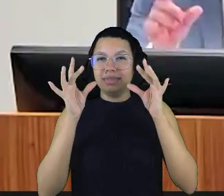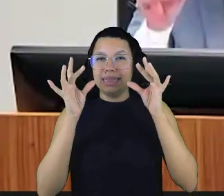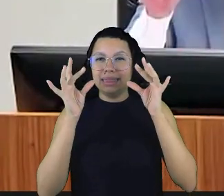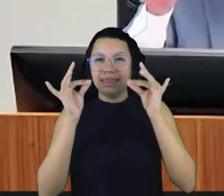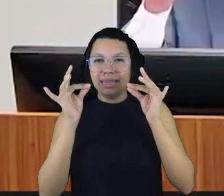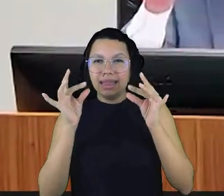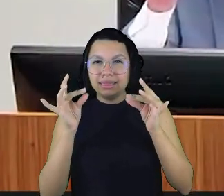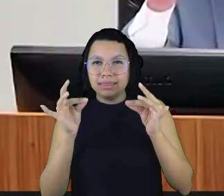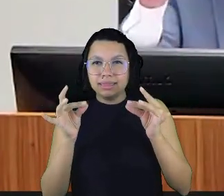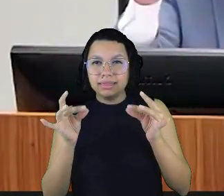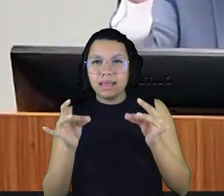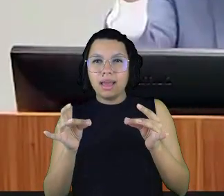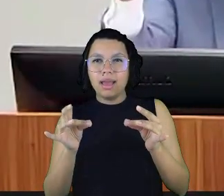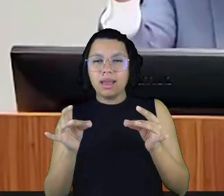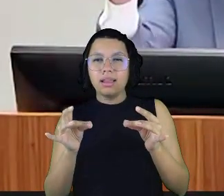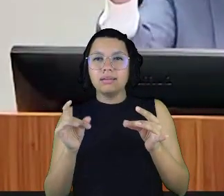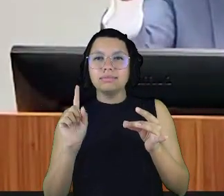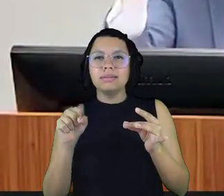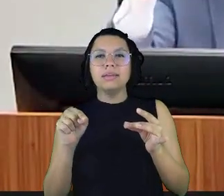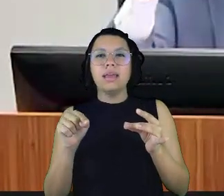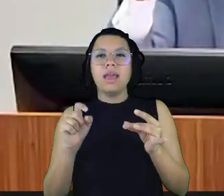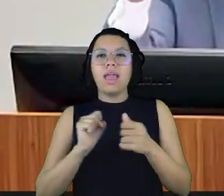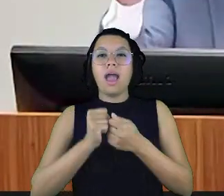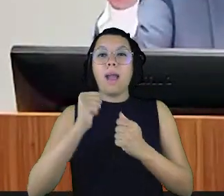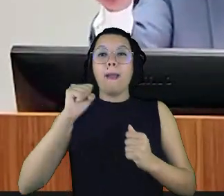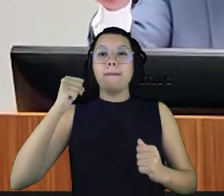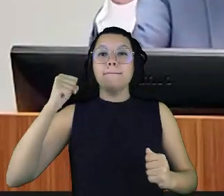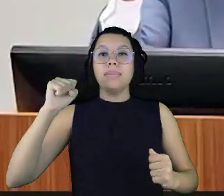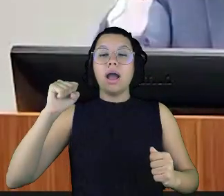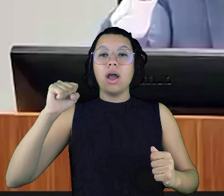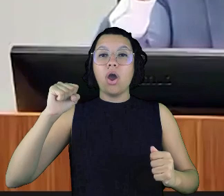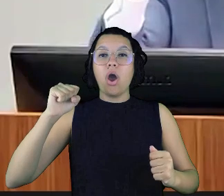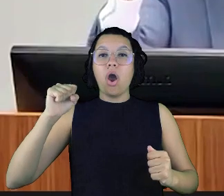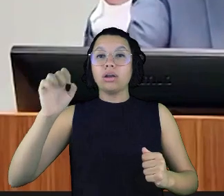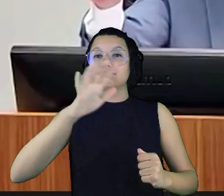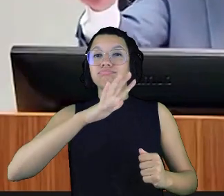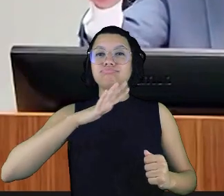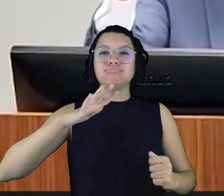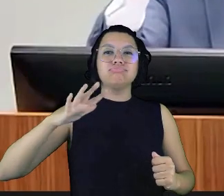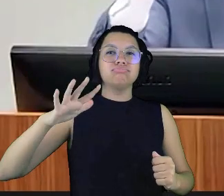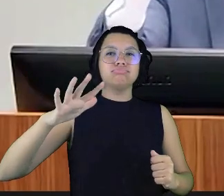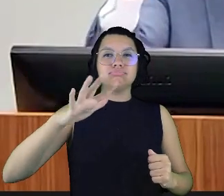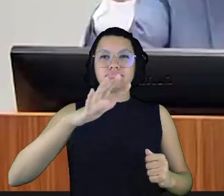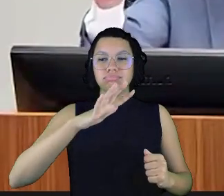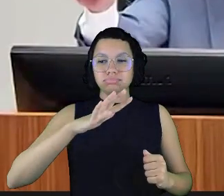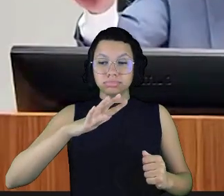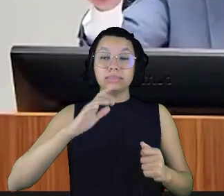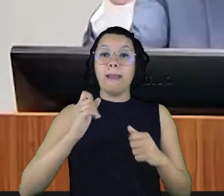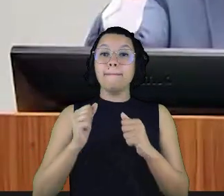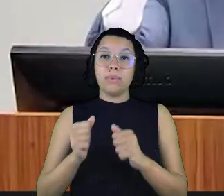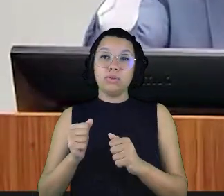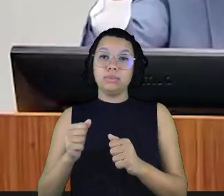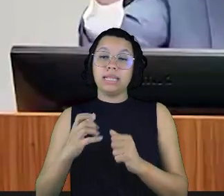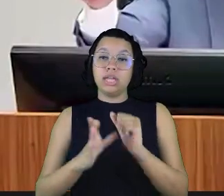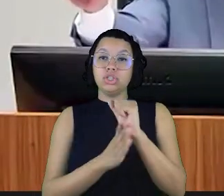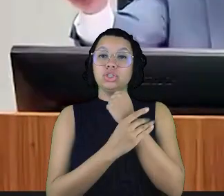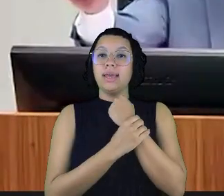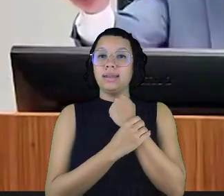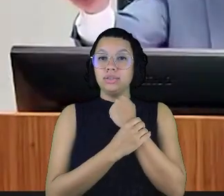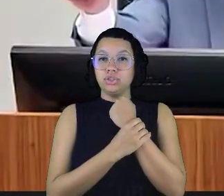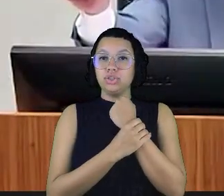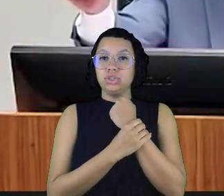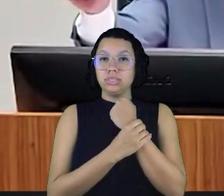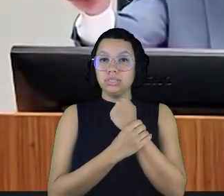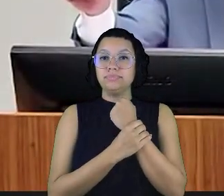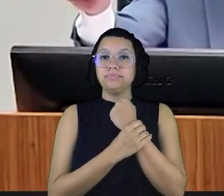é a maior amplitude da possibilidade de garantir a satisfação do crédito